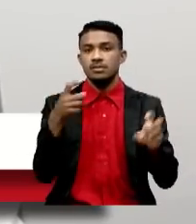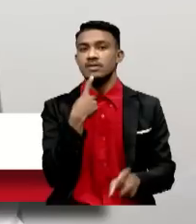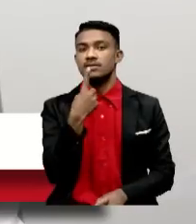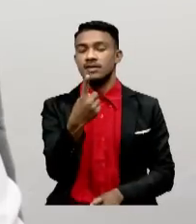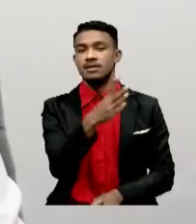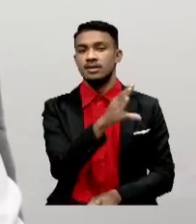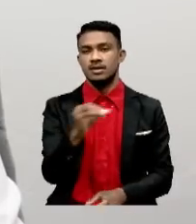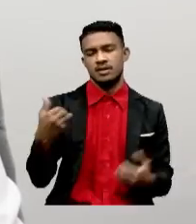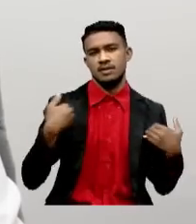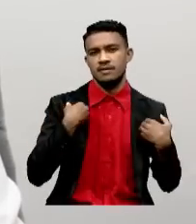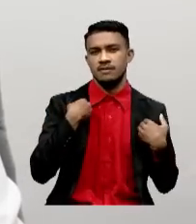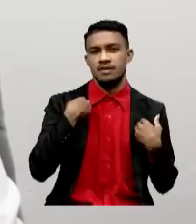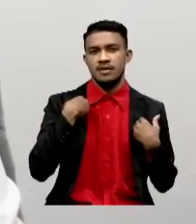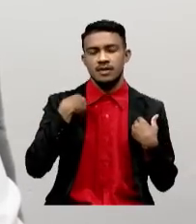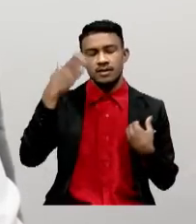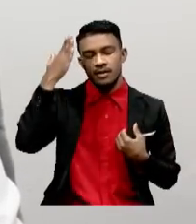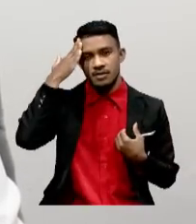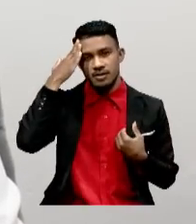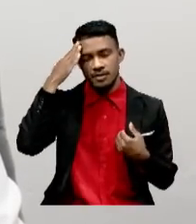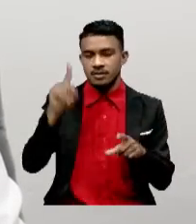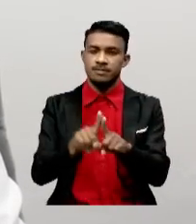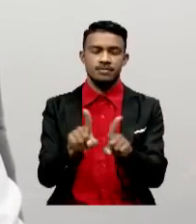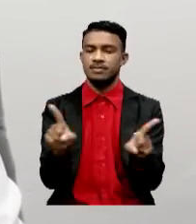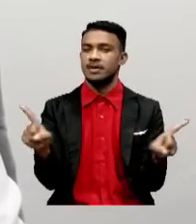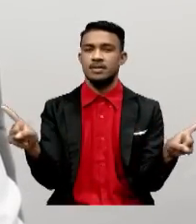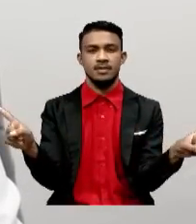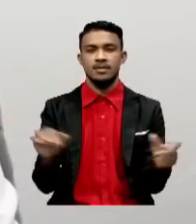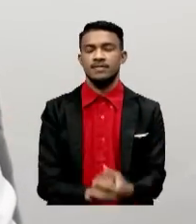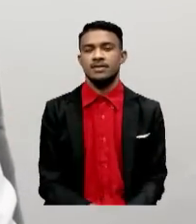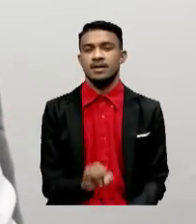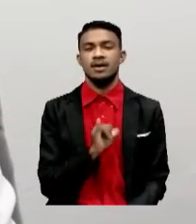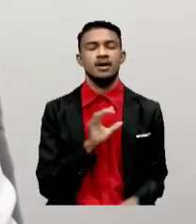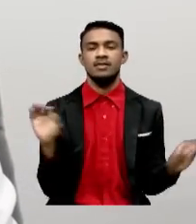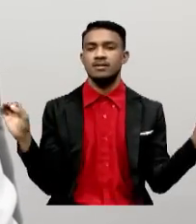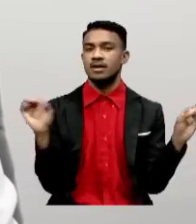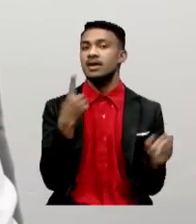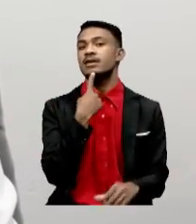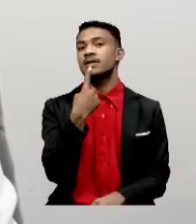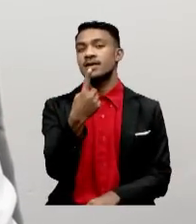konklusa mas na verdade la osasa hau la dehan kata